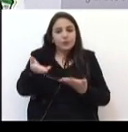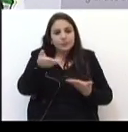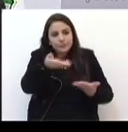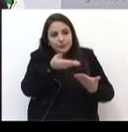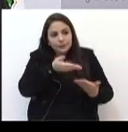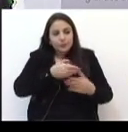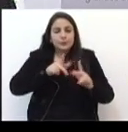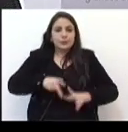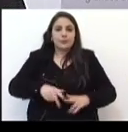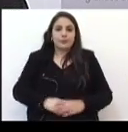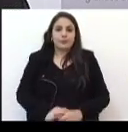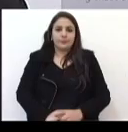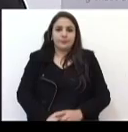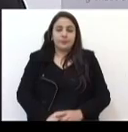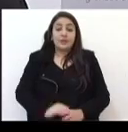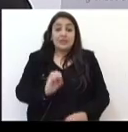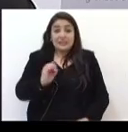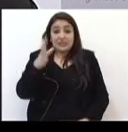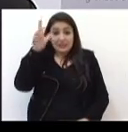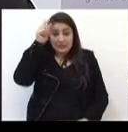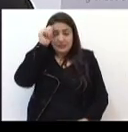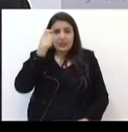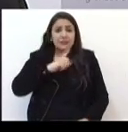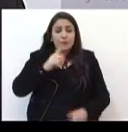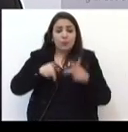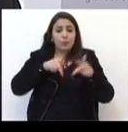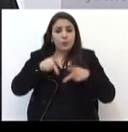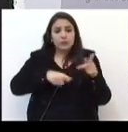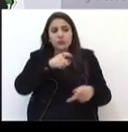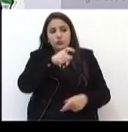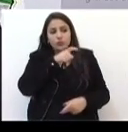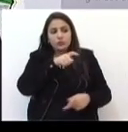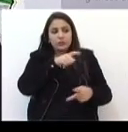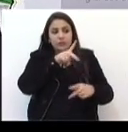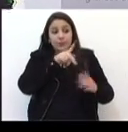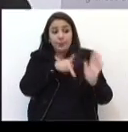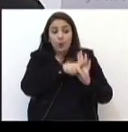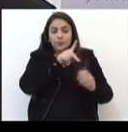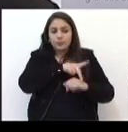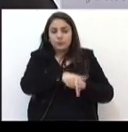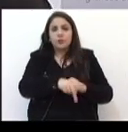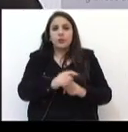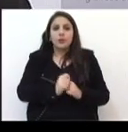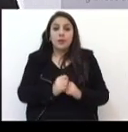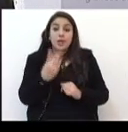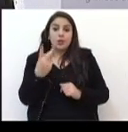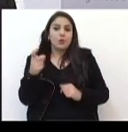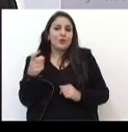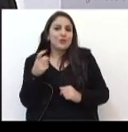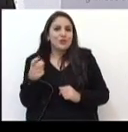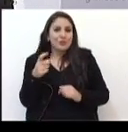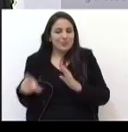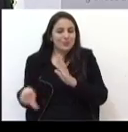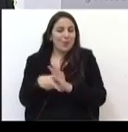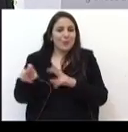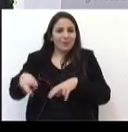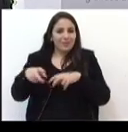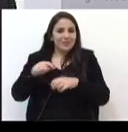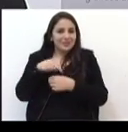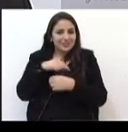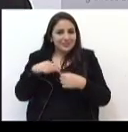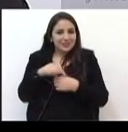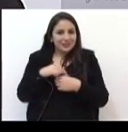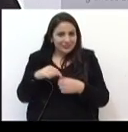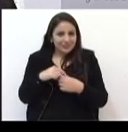absorvendo esses pacientes. Mas se tu fazer uma análise, tem ali uma população X de Passo Fundo e 2X que vem do interior de cidades que